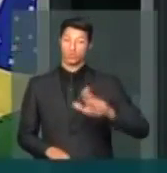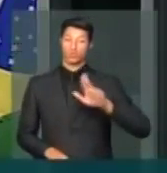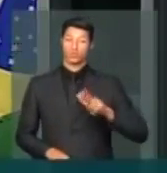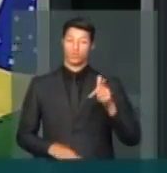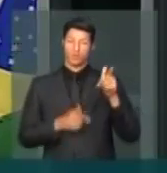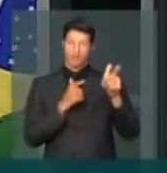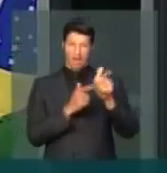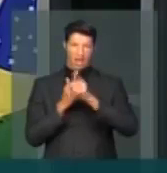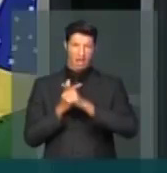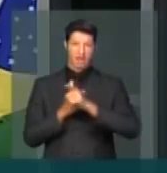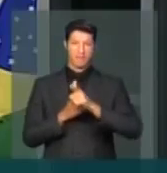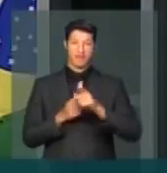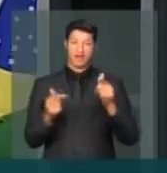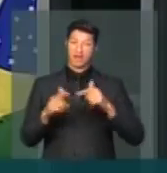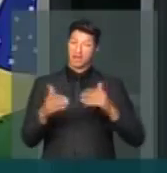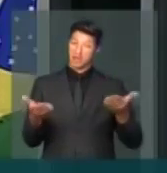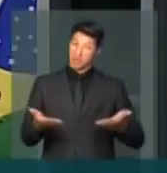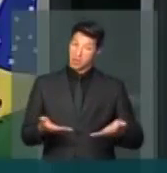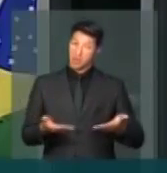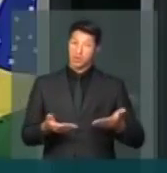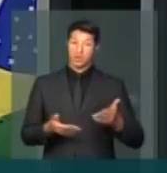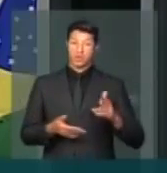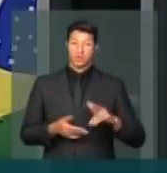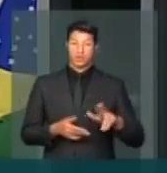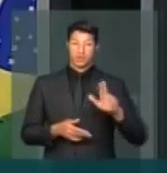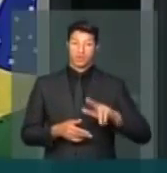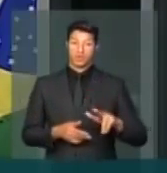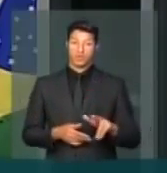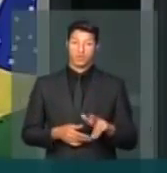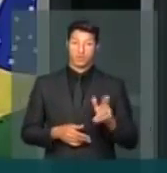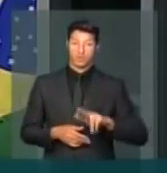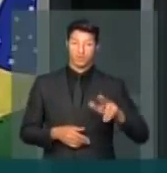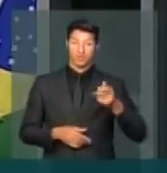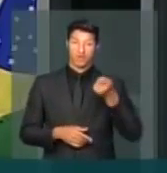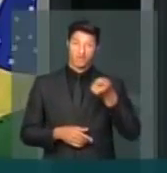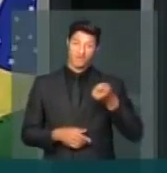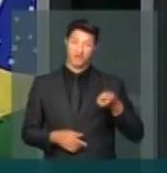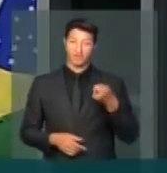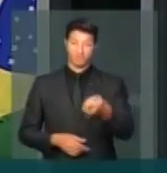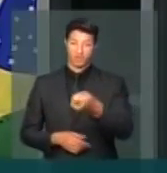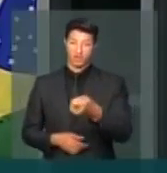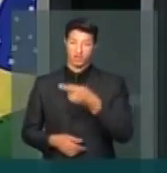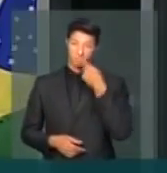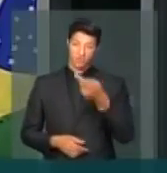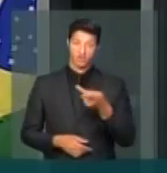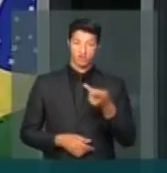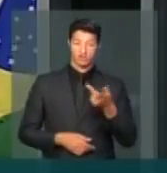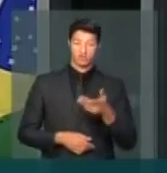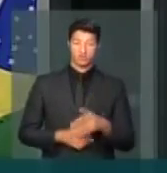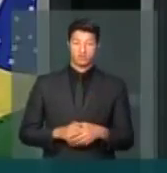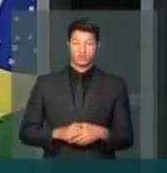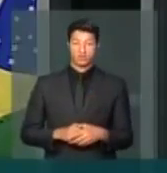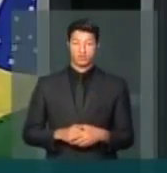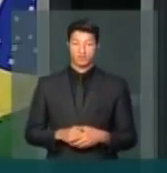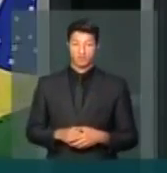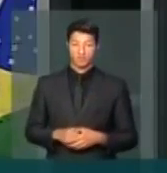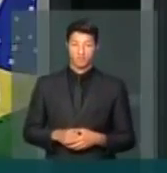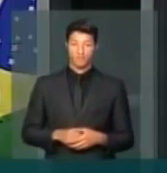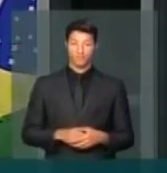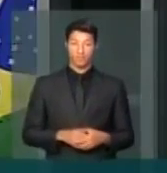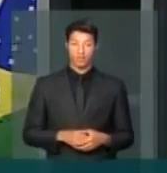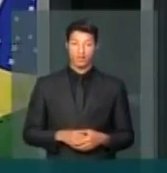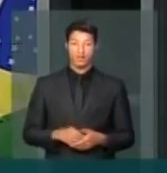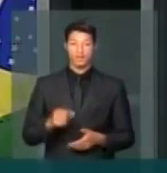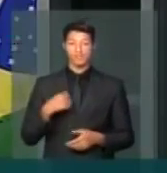uma arma de fogo, agora está se usando a faca. E eu dizia ainda há pouco, viu,